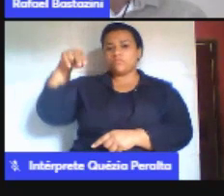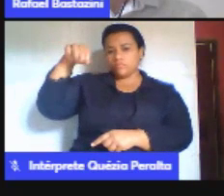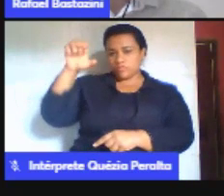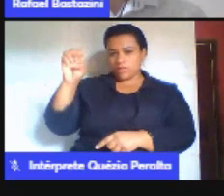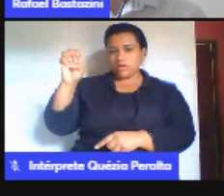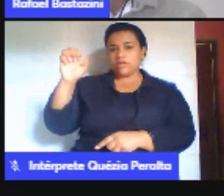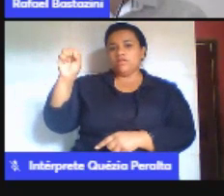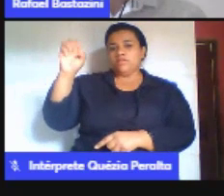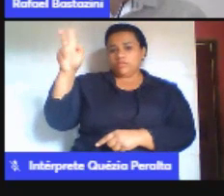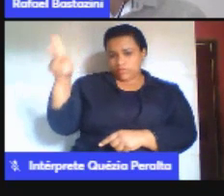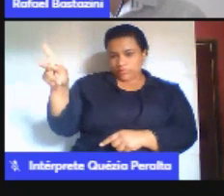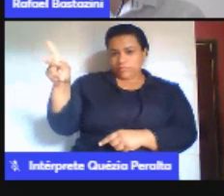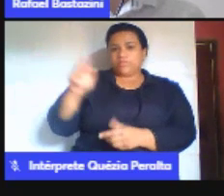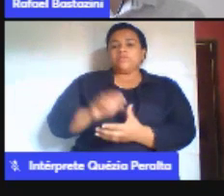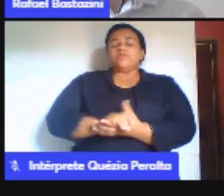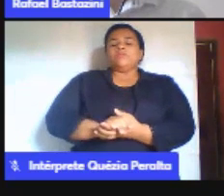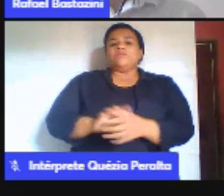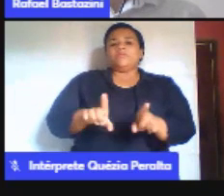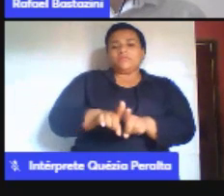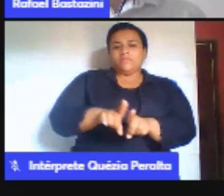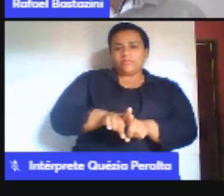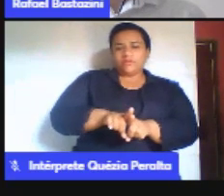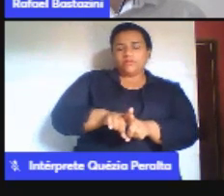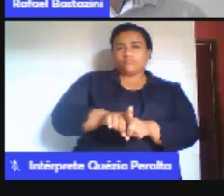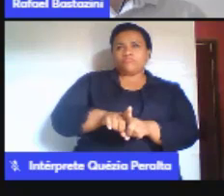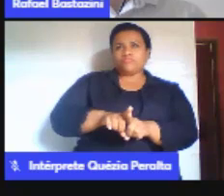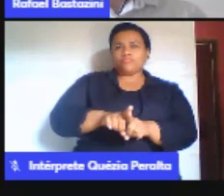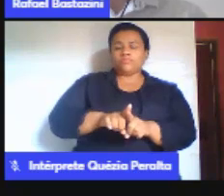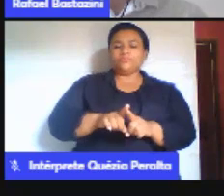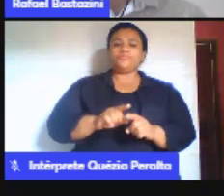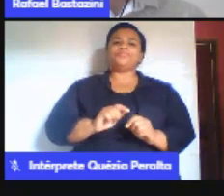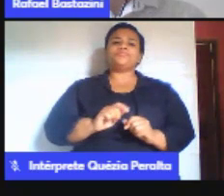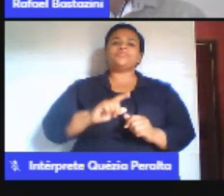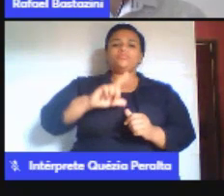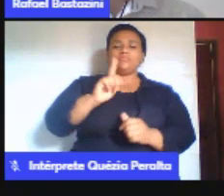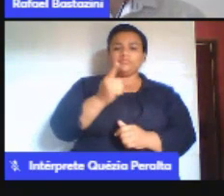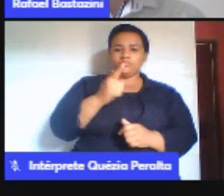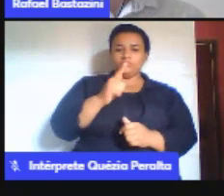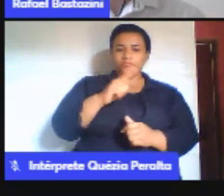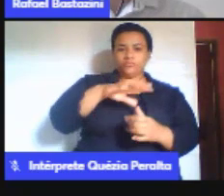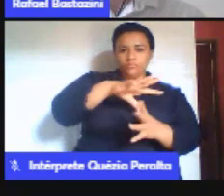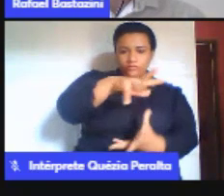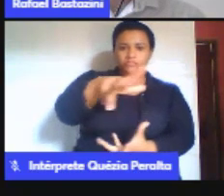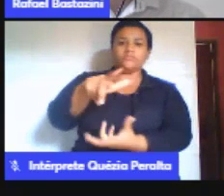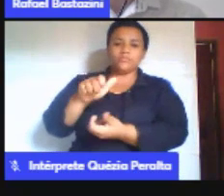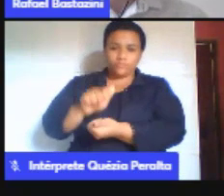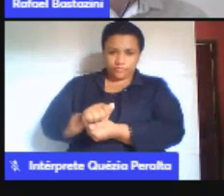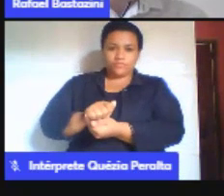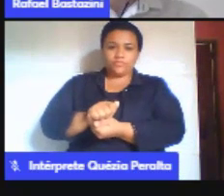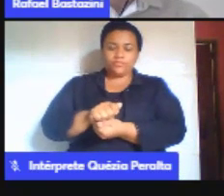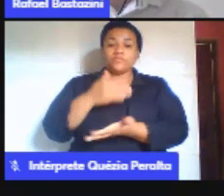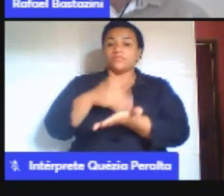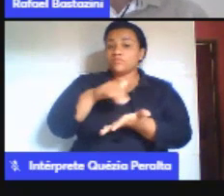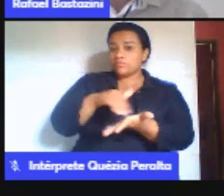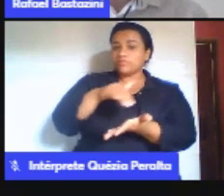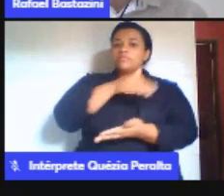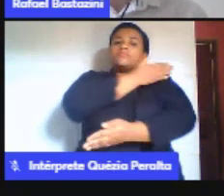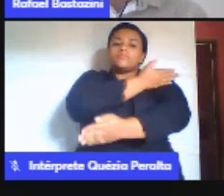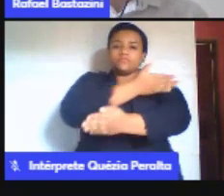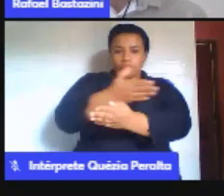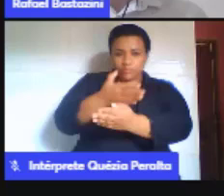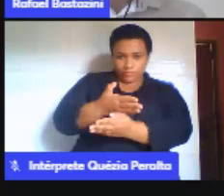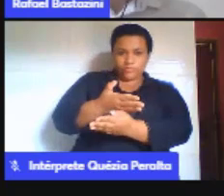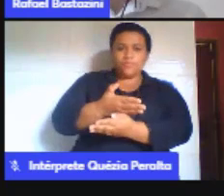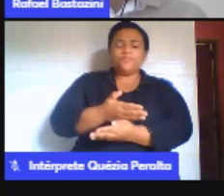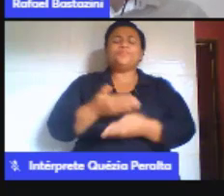da equipe de Geografia que compõe a GFEM dentro da Secretaria de Educação. Bom, pessoal,